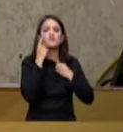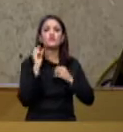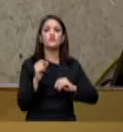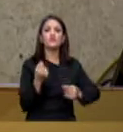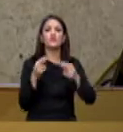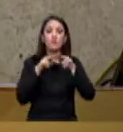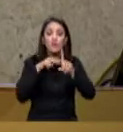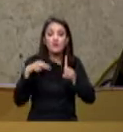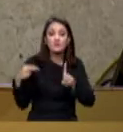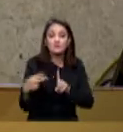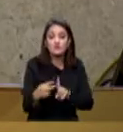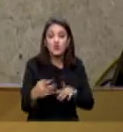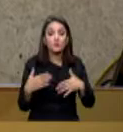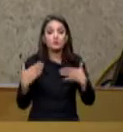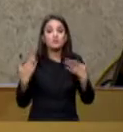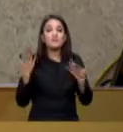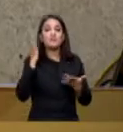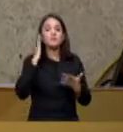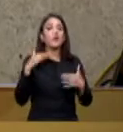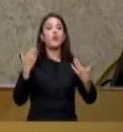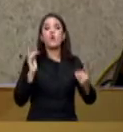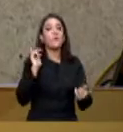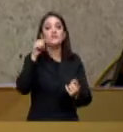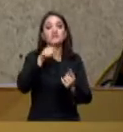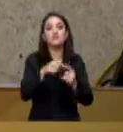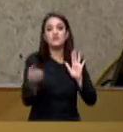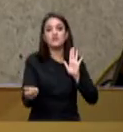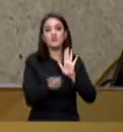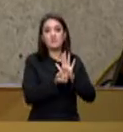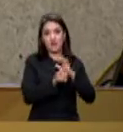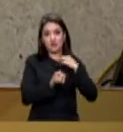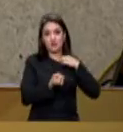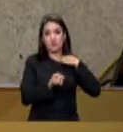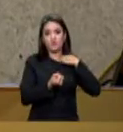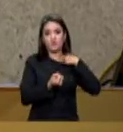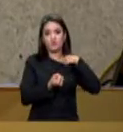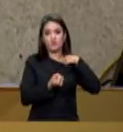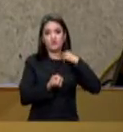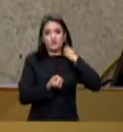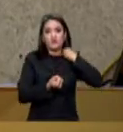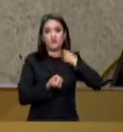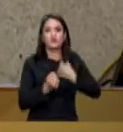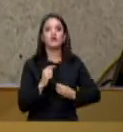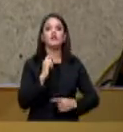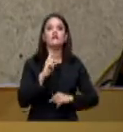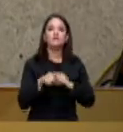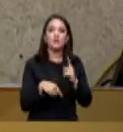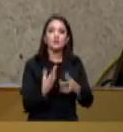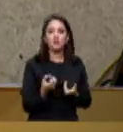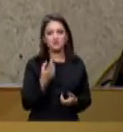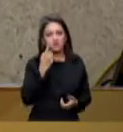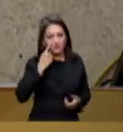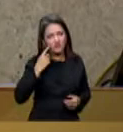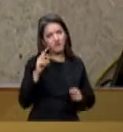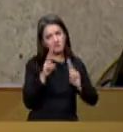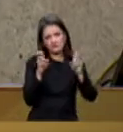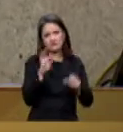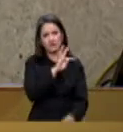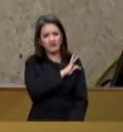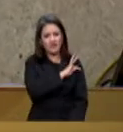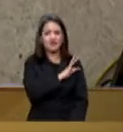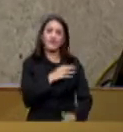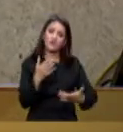pretende esse marco legal, para depois nós entrarmos nas questões técnicas. Então, Vossas Excelências me permitam